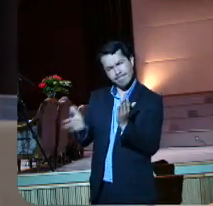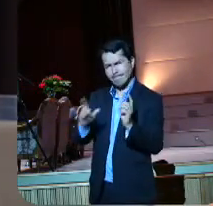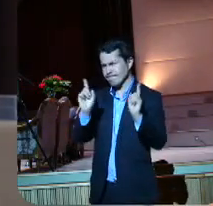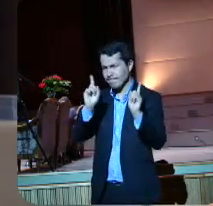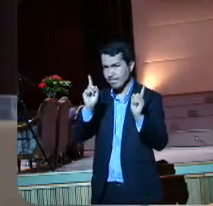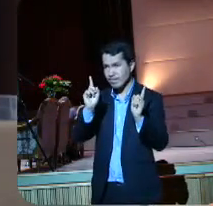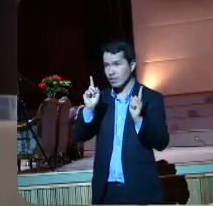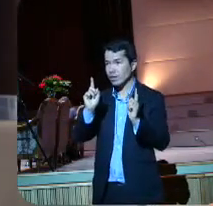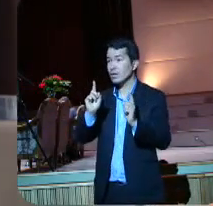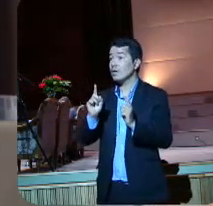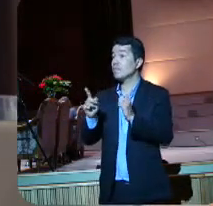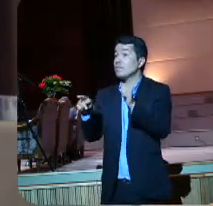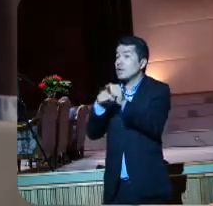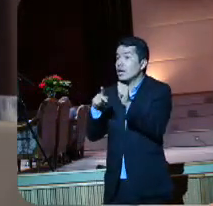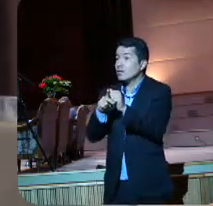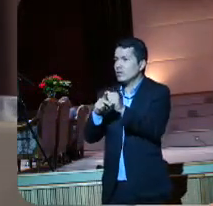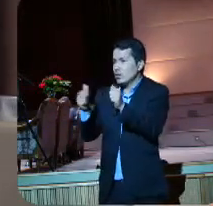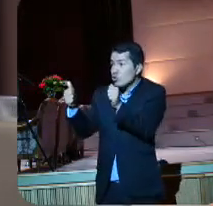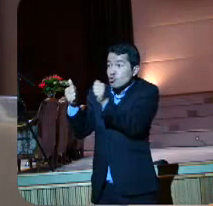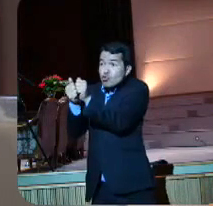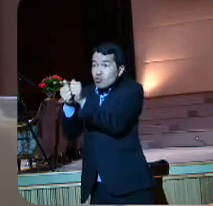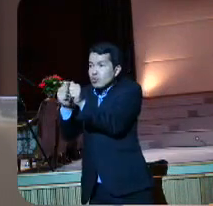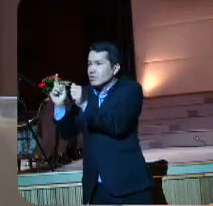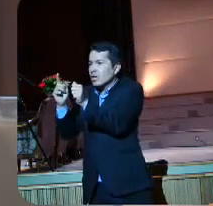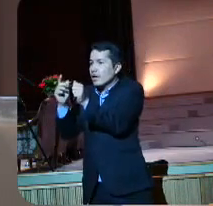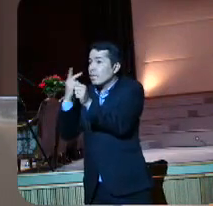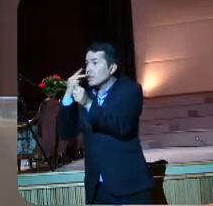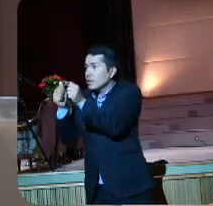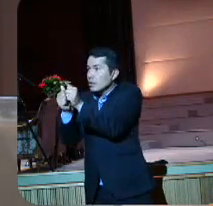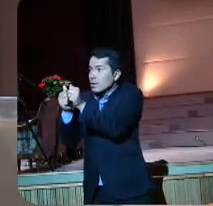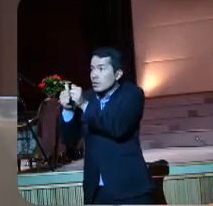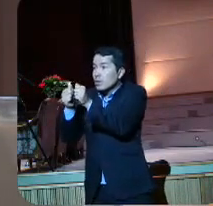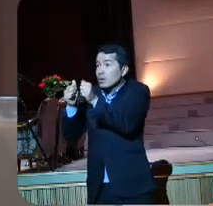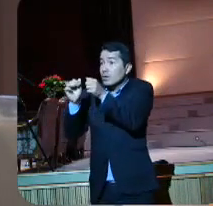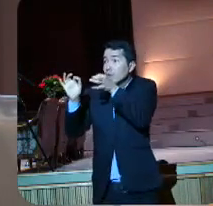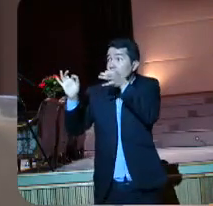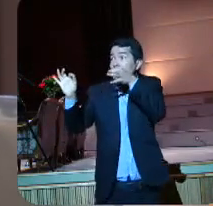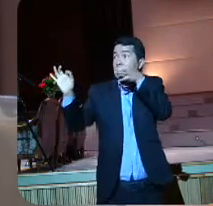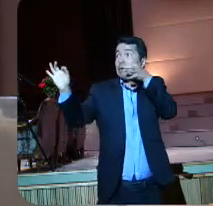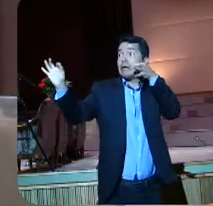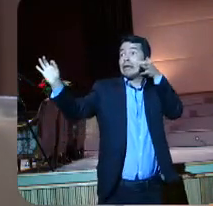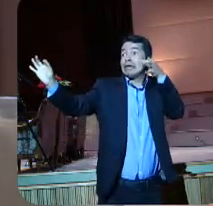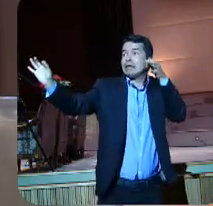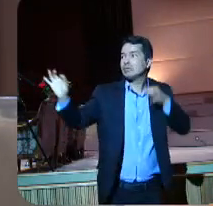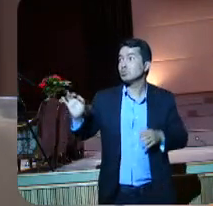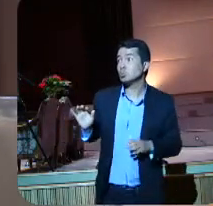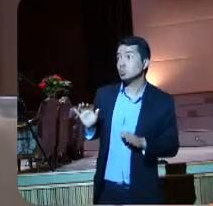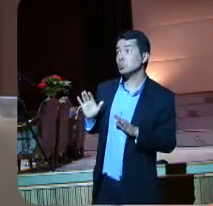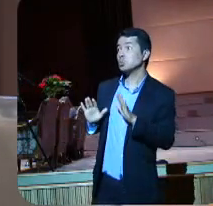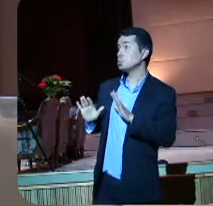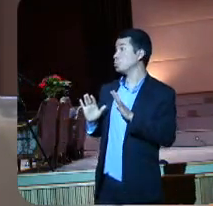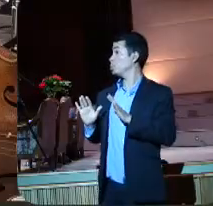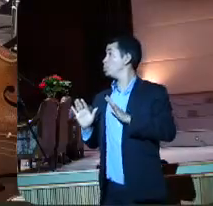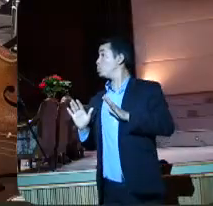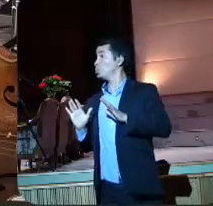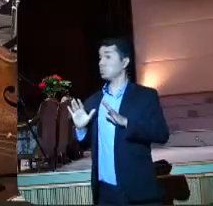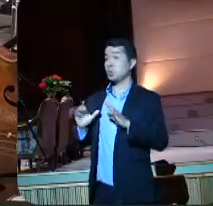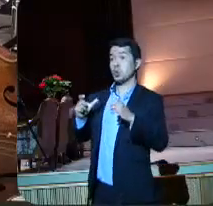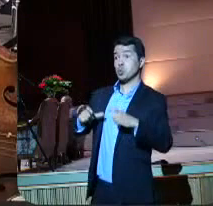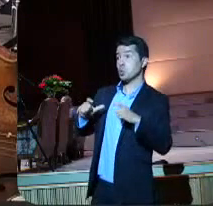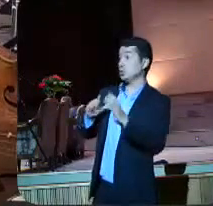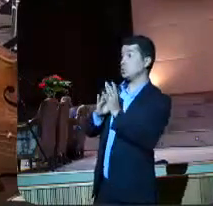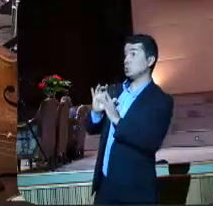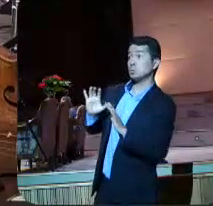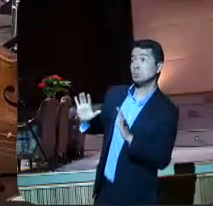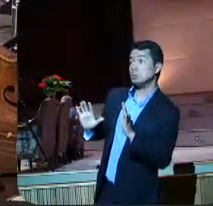seguir Jesus de longe, como um agente secreto da fé. Não, eu estou aqui, não é? Porque eu